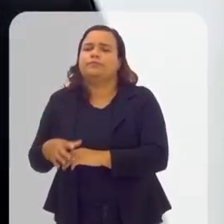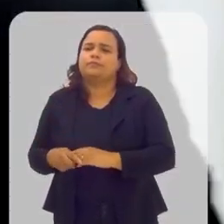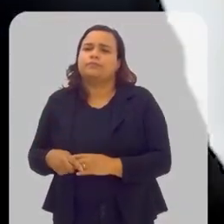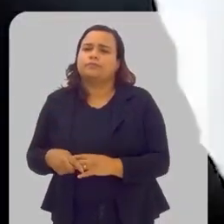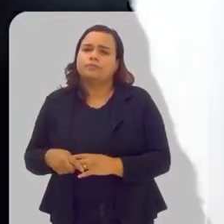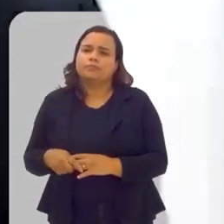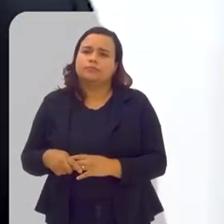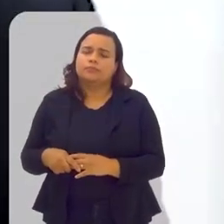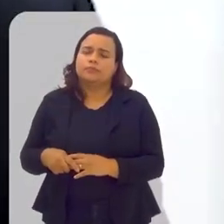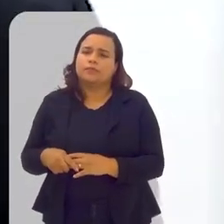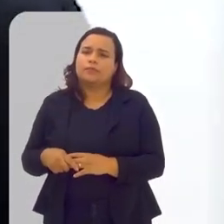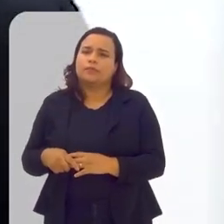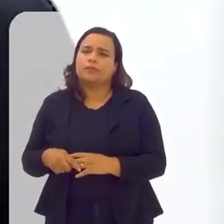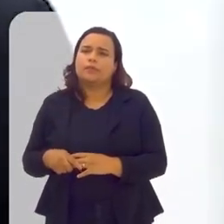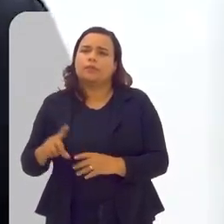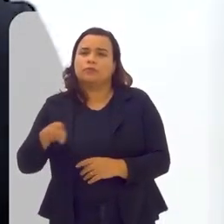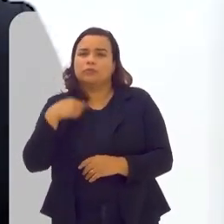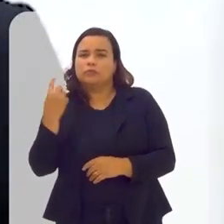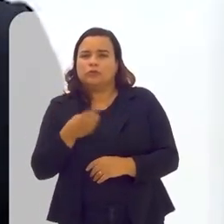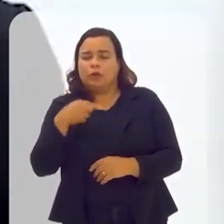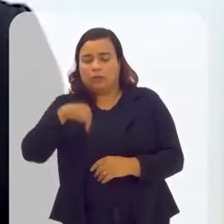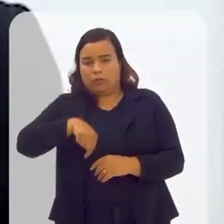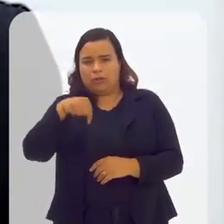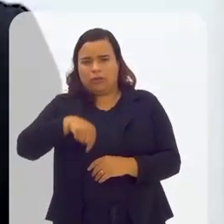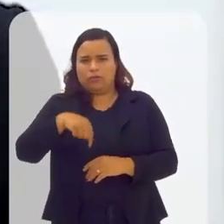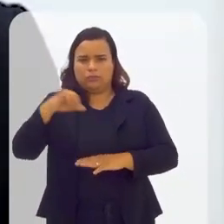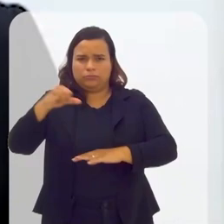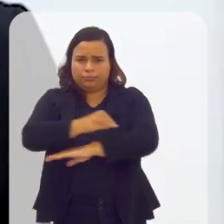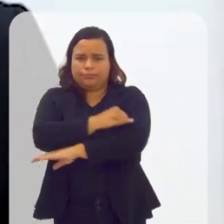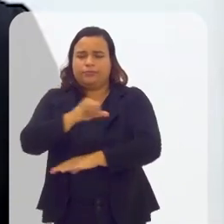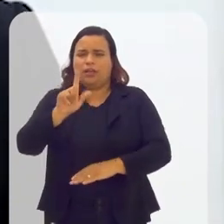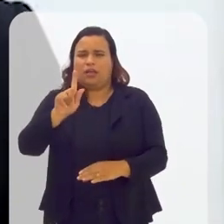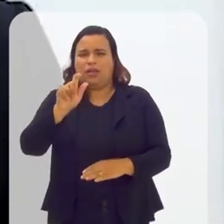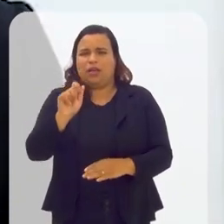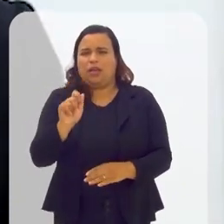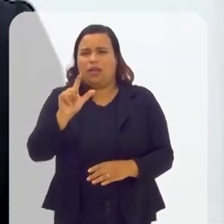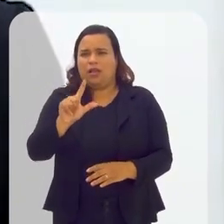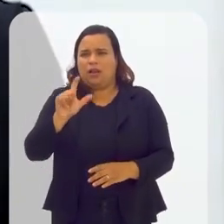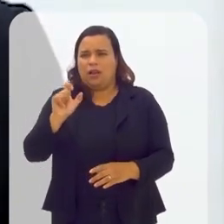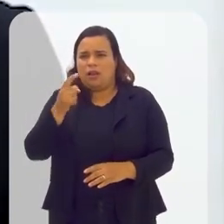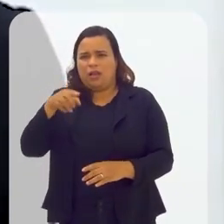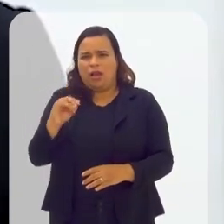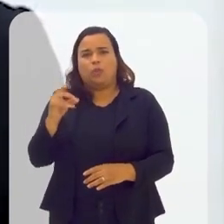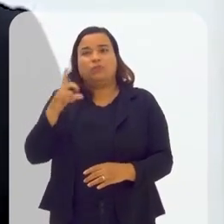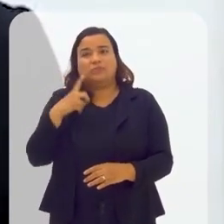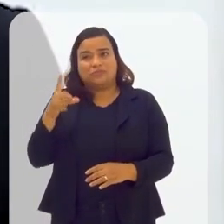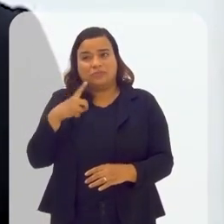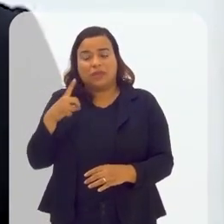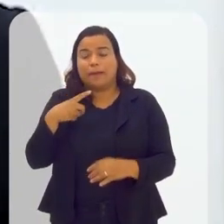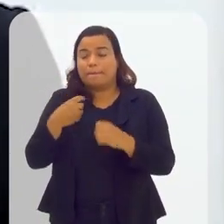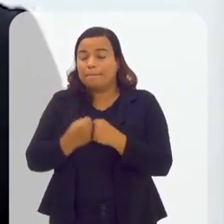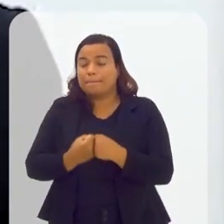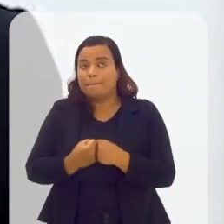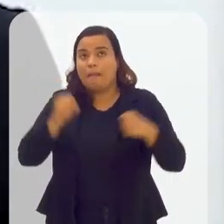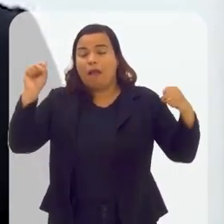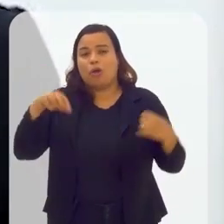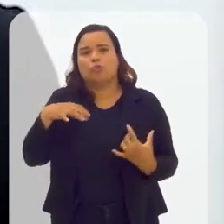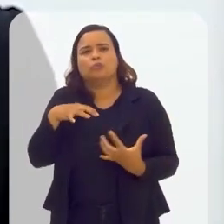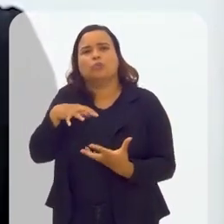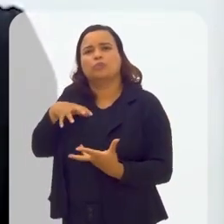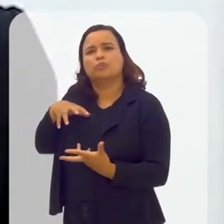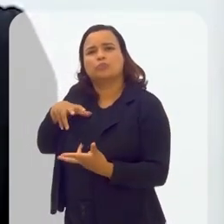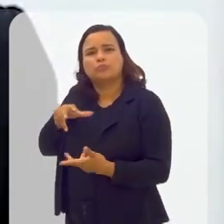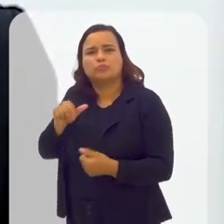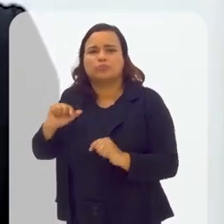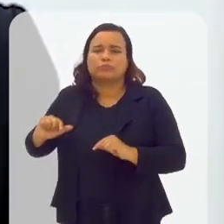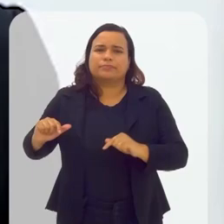é que nós temos aqui no Galeão a maior operadora de aeroportos do